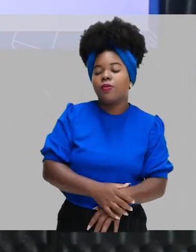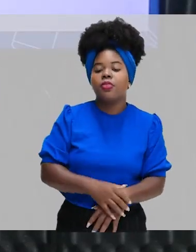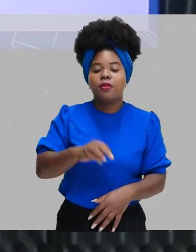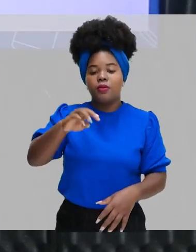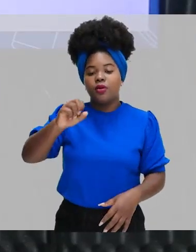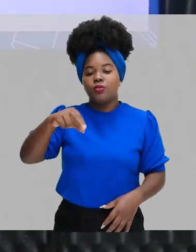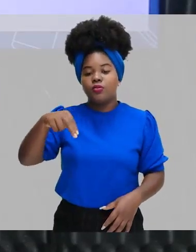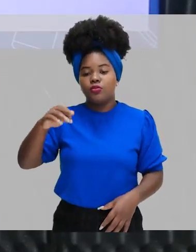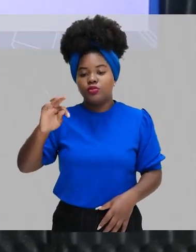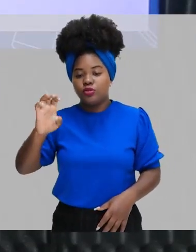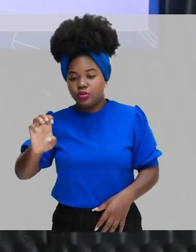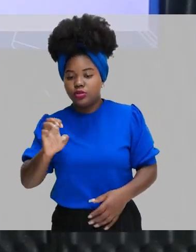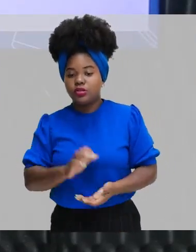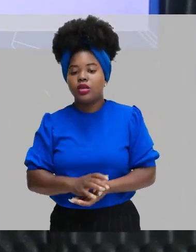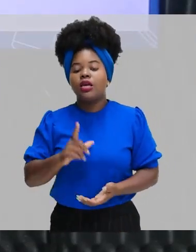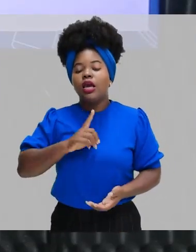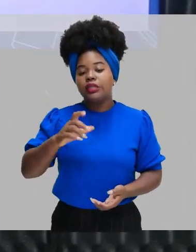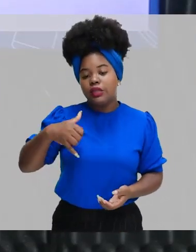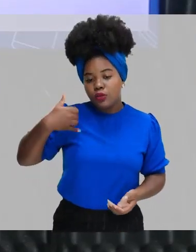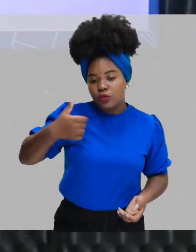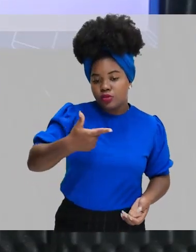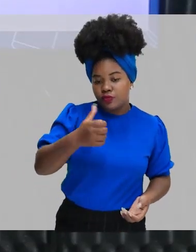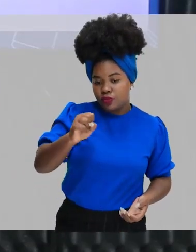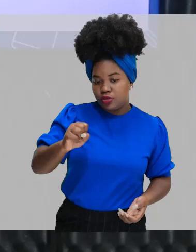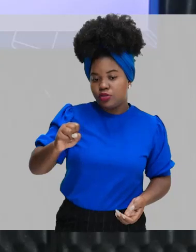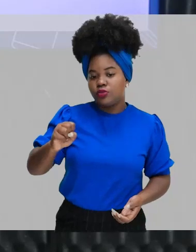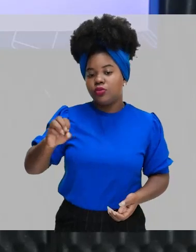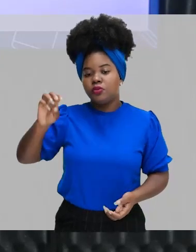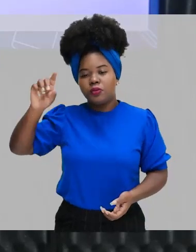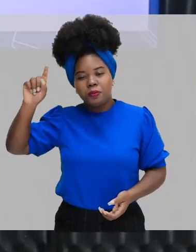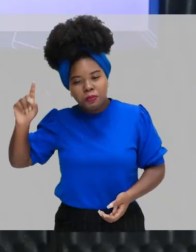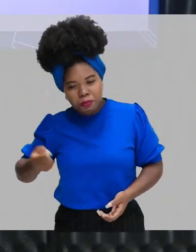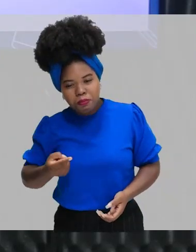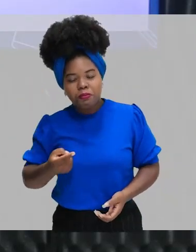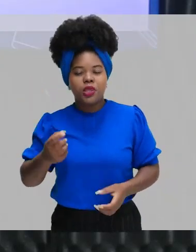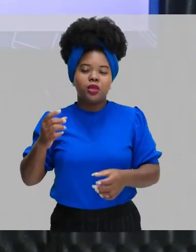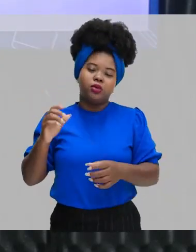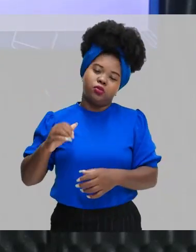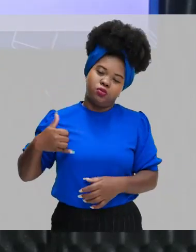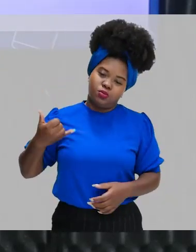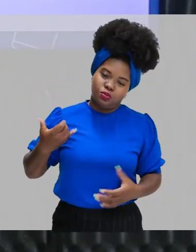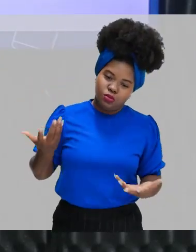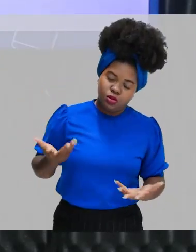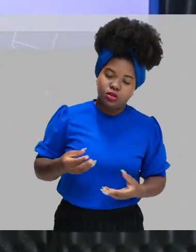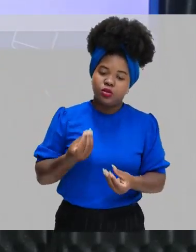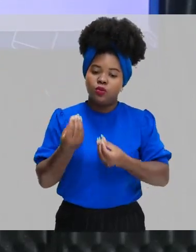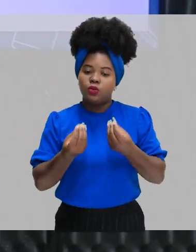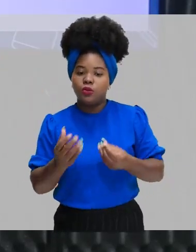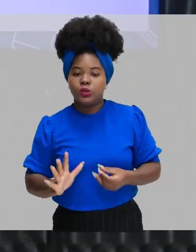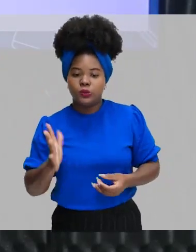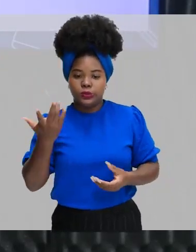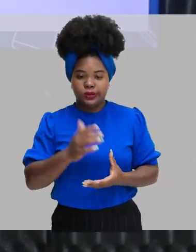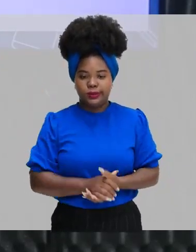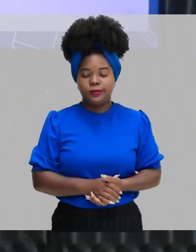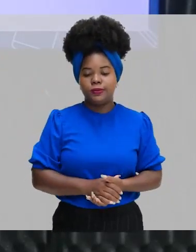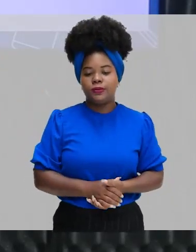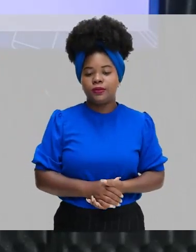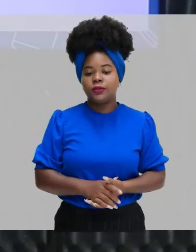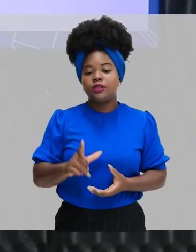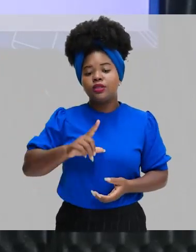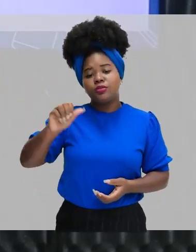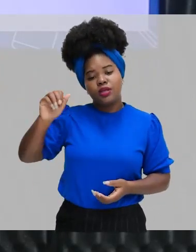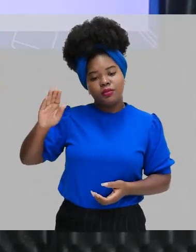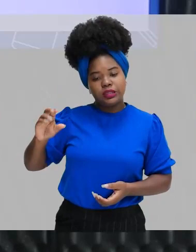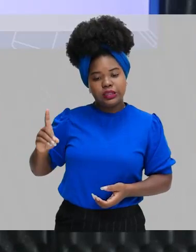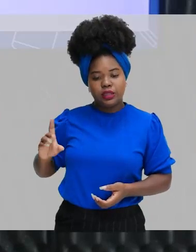28.000 anos Então como que é possível né Essa datação Olha só nós temos aqui as